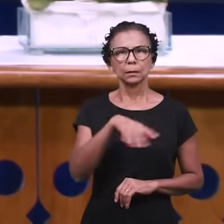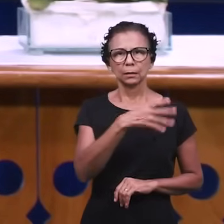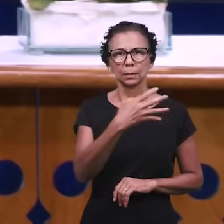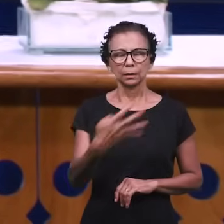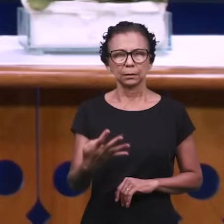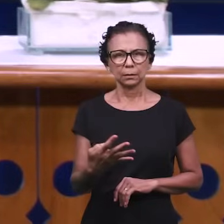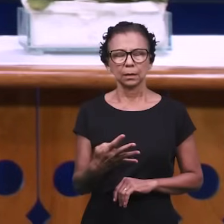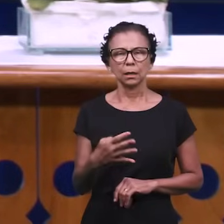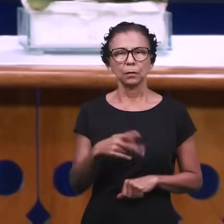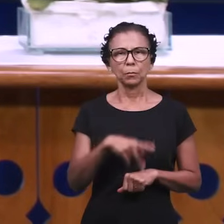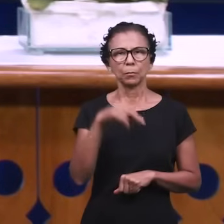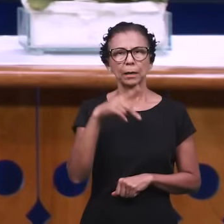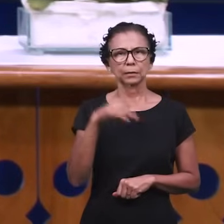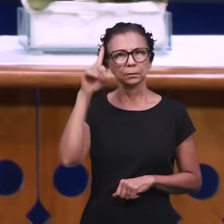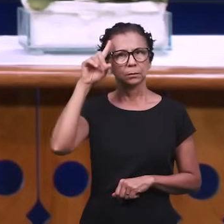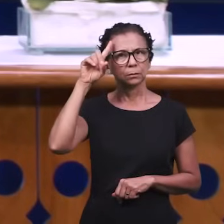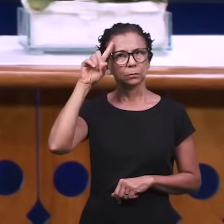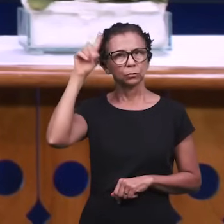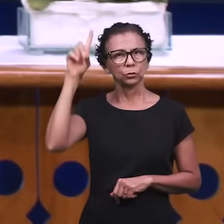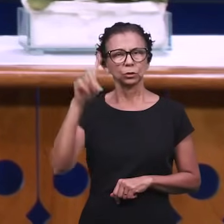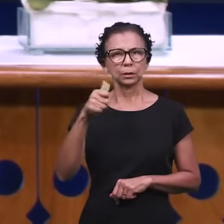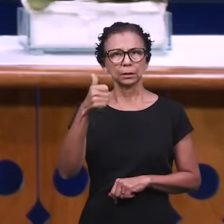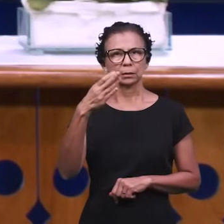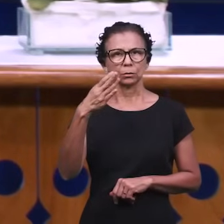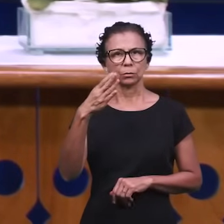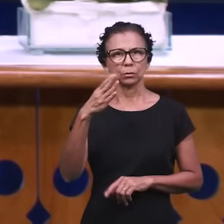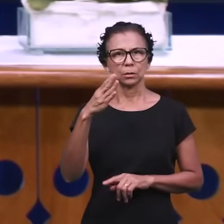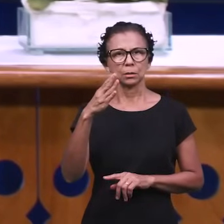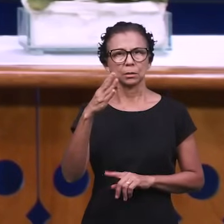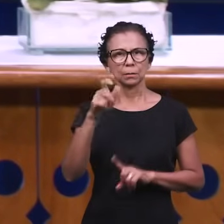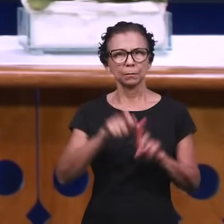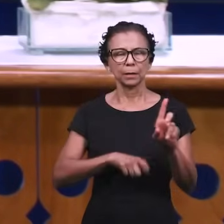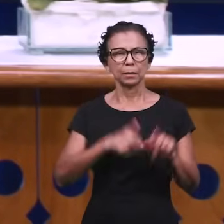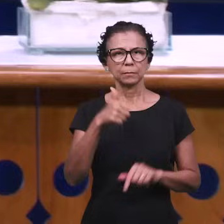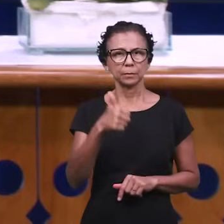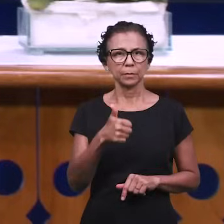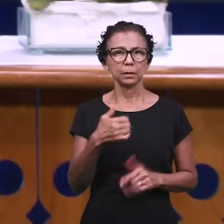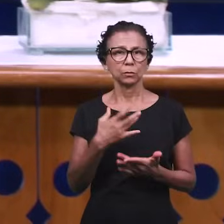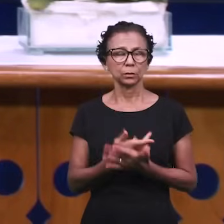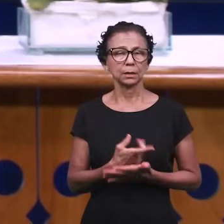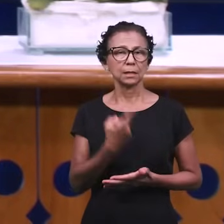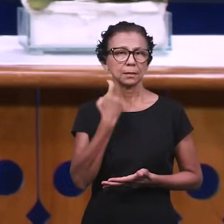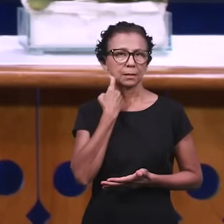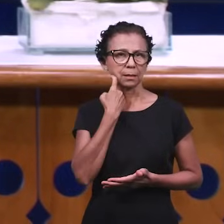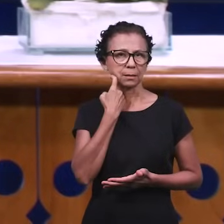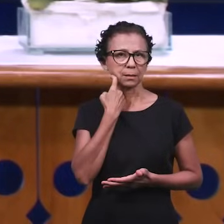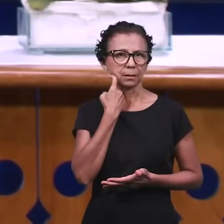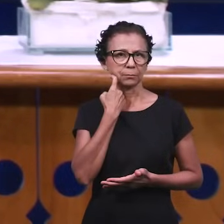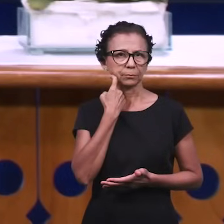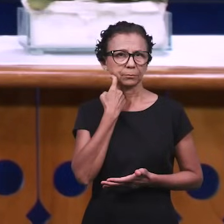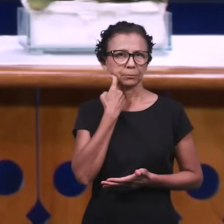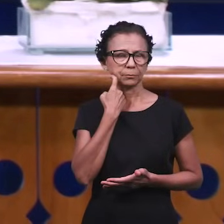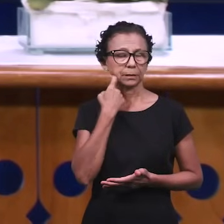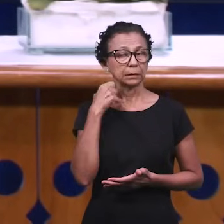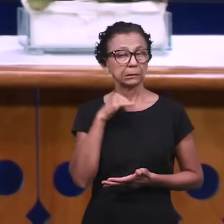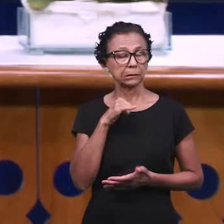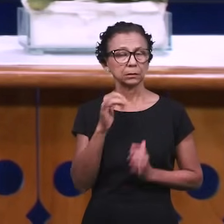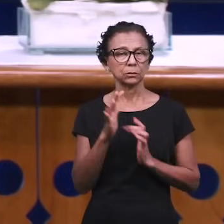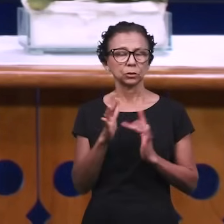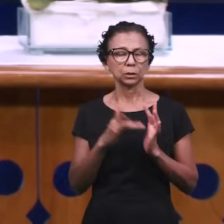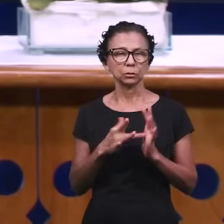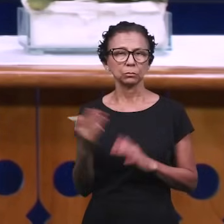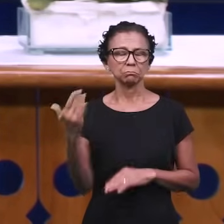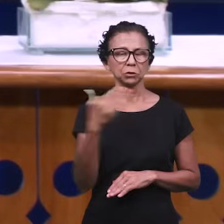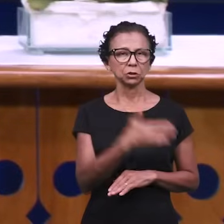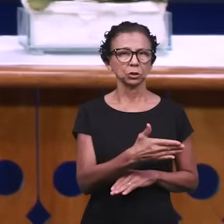sempre no dia 14 do primeiro mês e sempre caía numa sexta-feira.